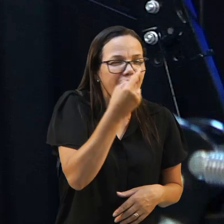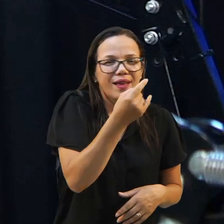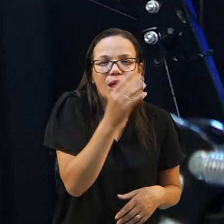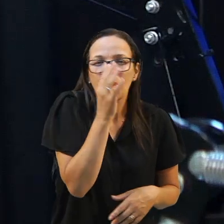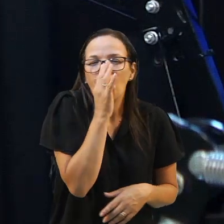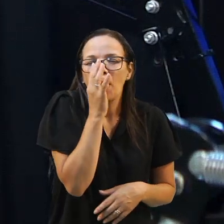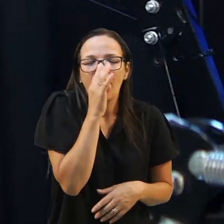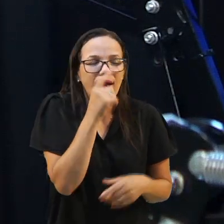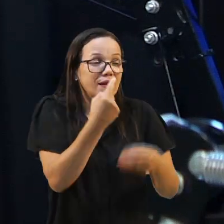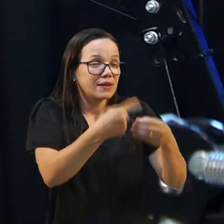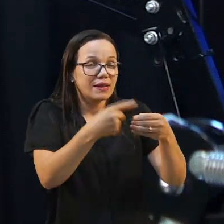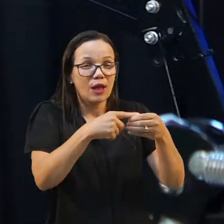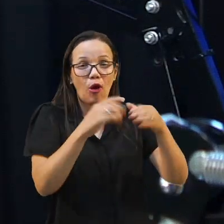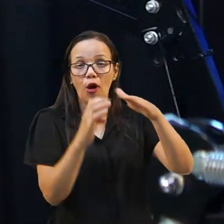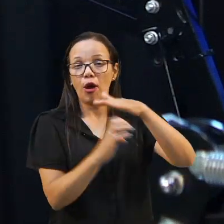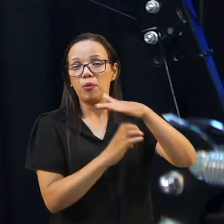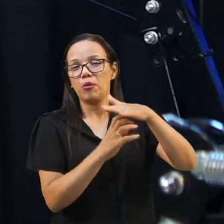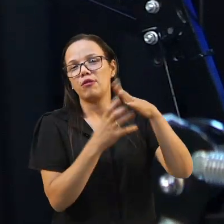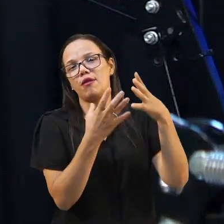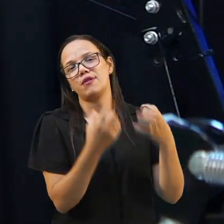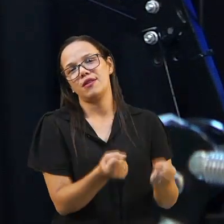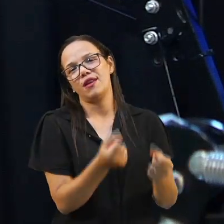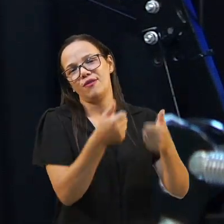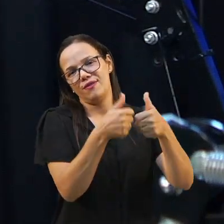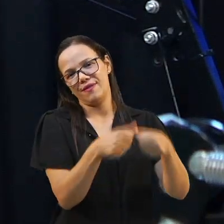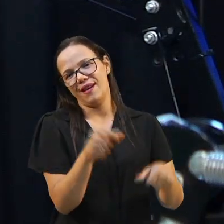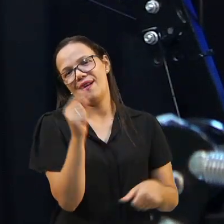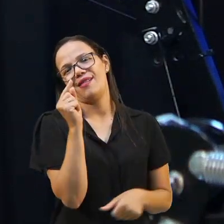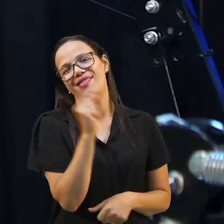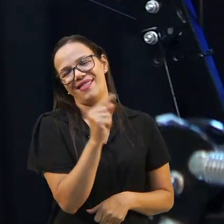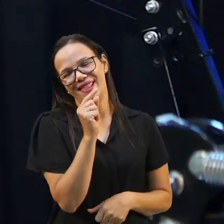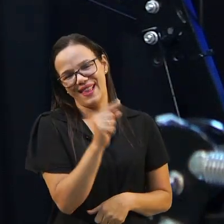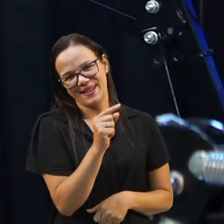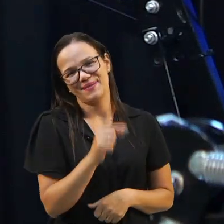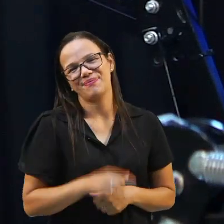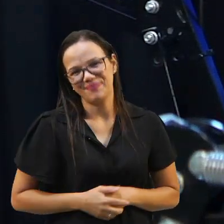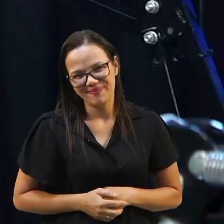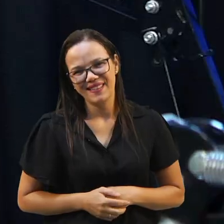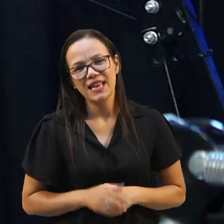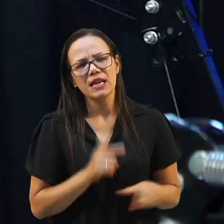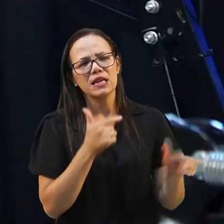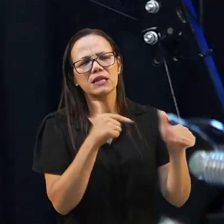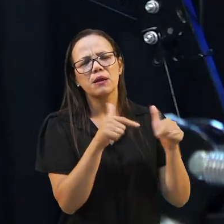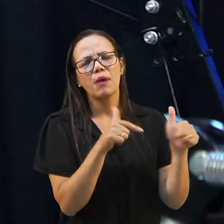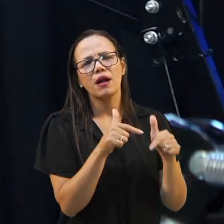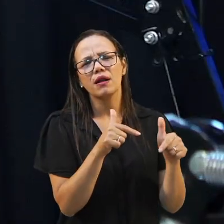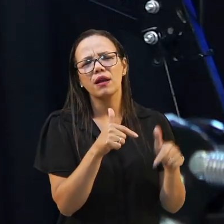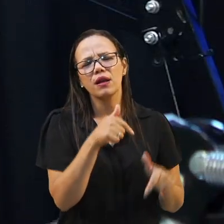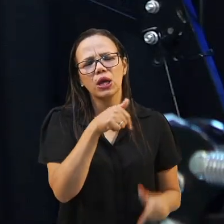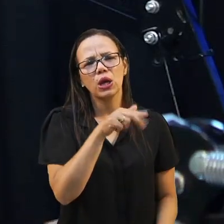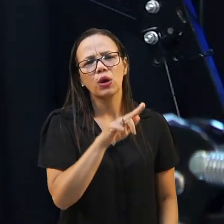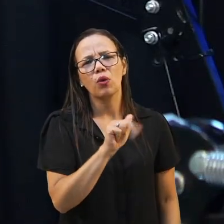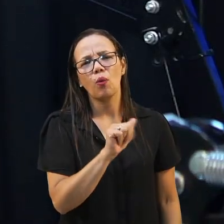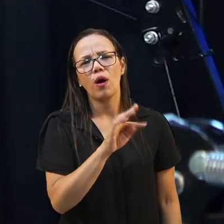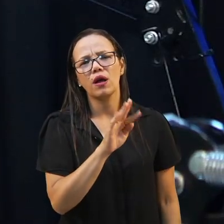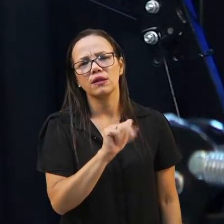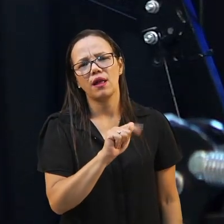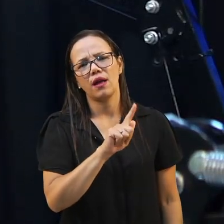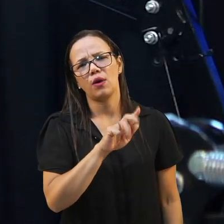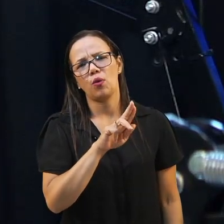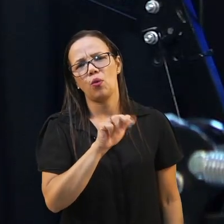empresa, e acabei aceitando o convite em Cataguases. E trabalhei em Cataguases um ano